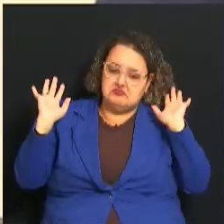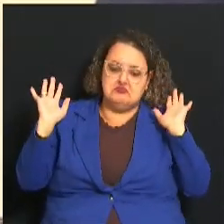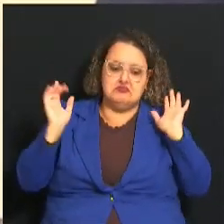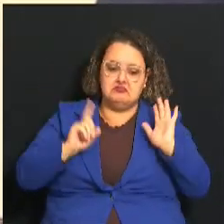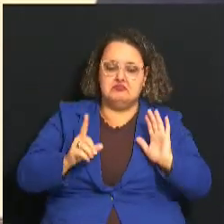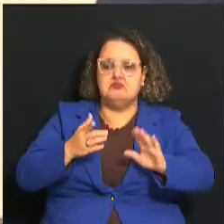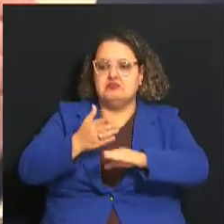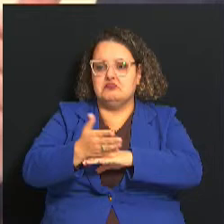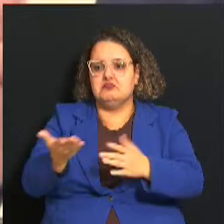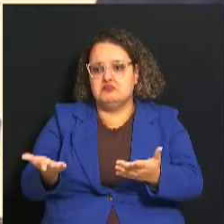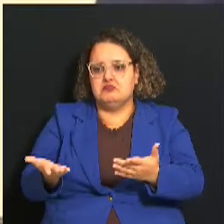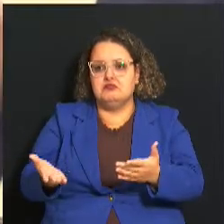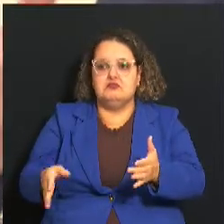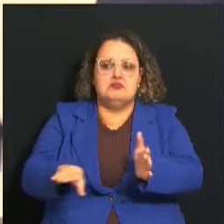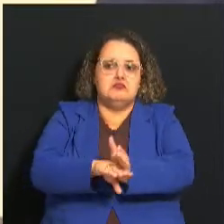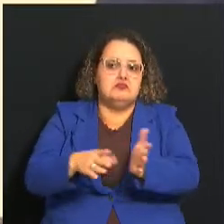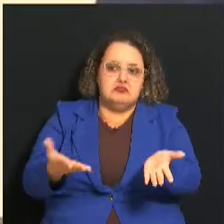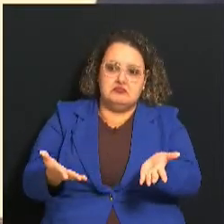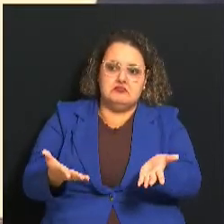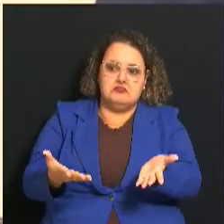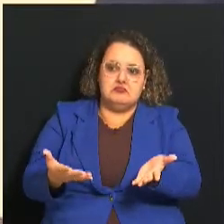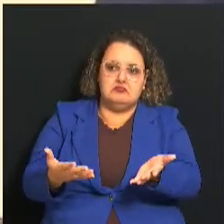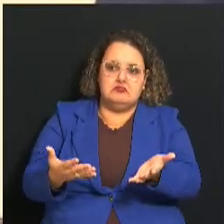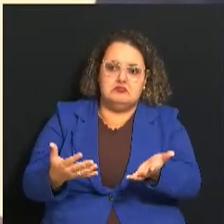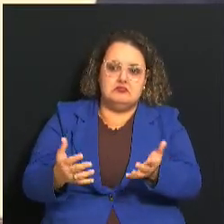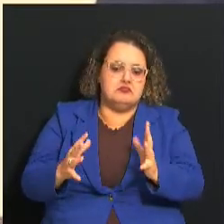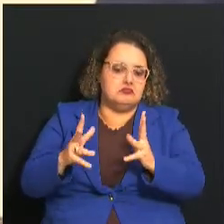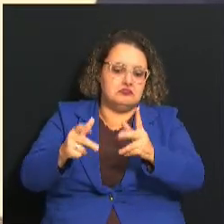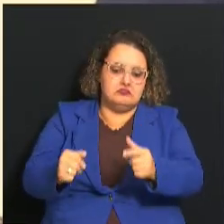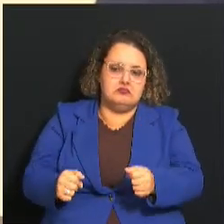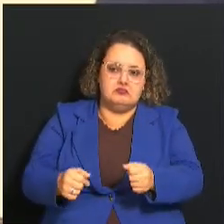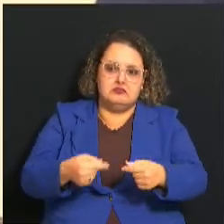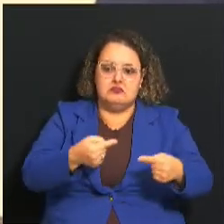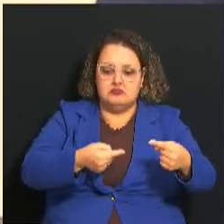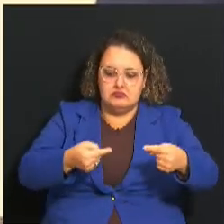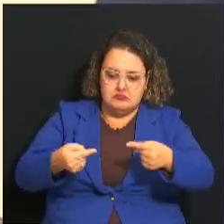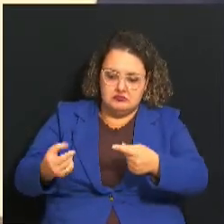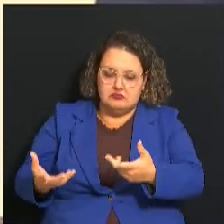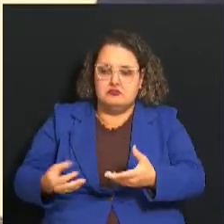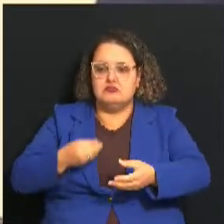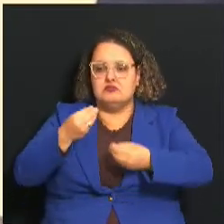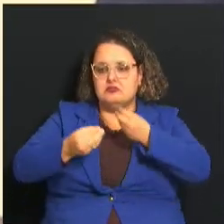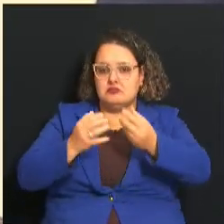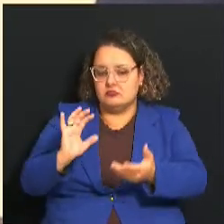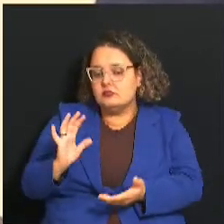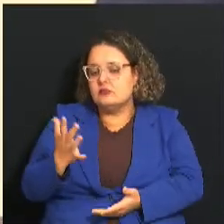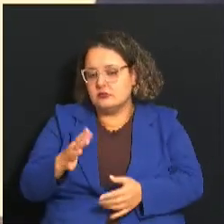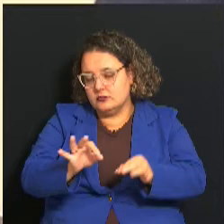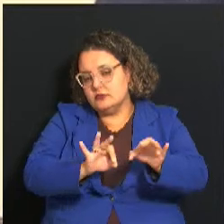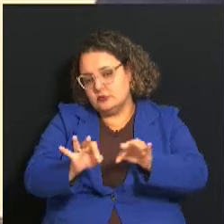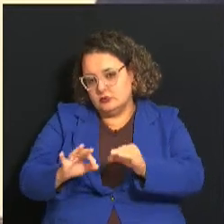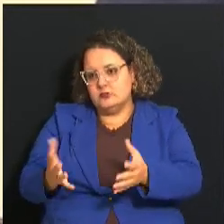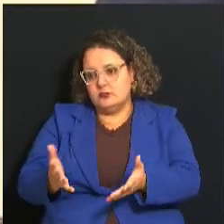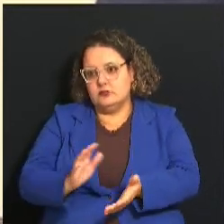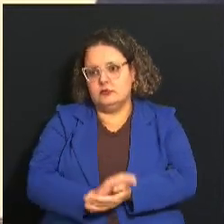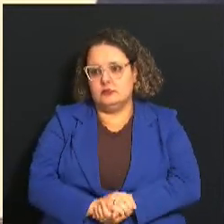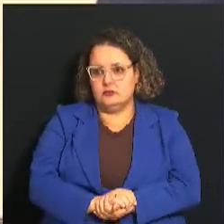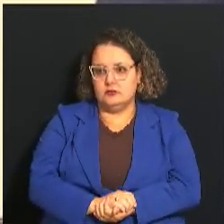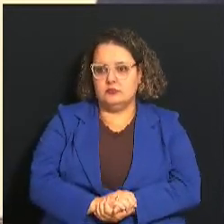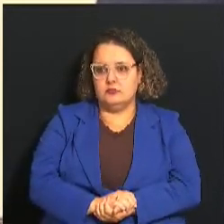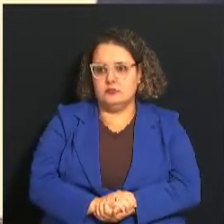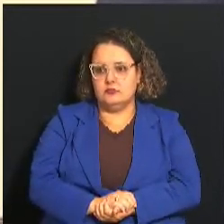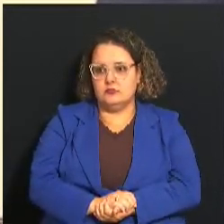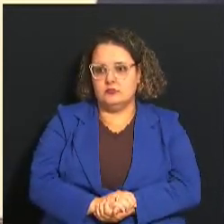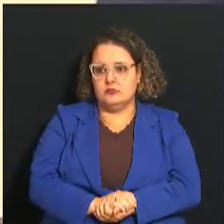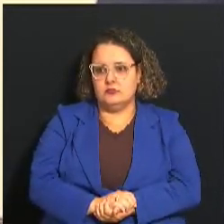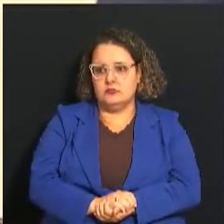se vier, obviamente, ele vai se sujeitar àquilo que a gente está discutindo, como é que vai ser essa organização da